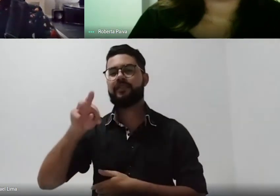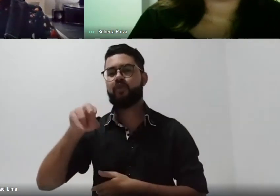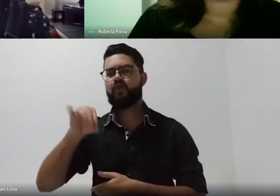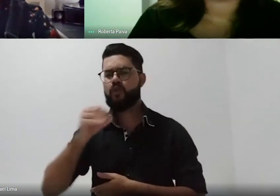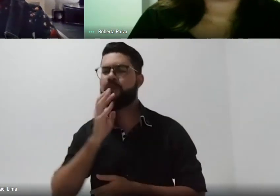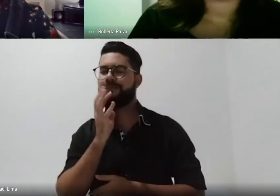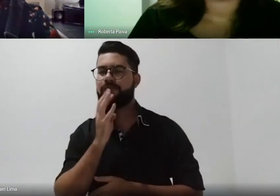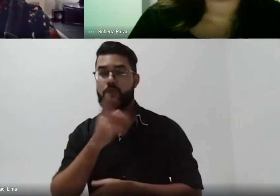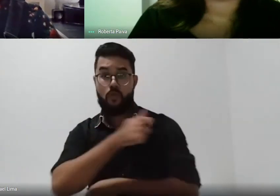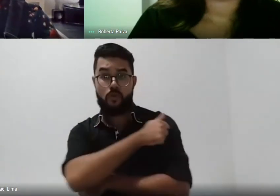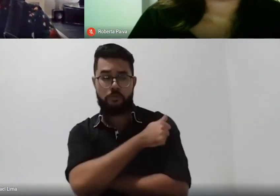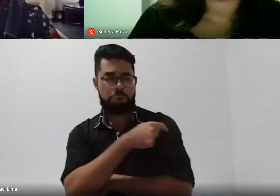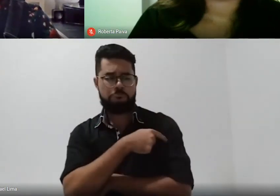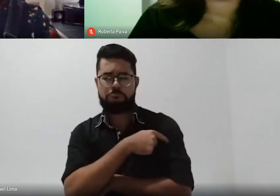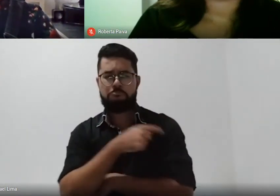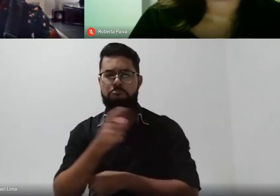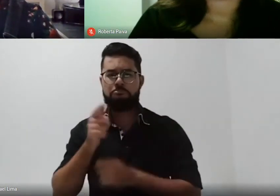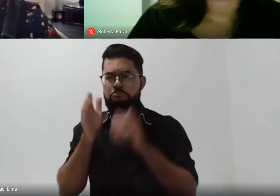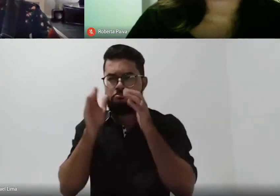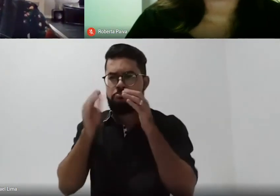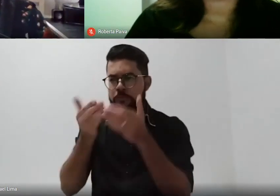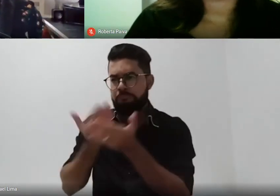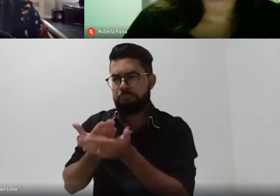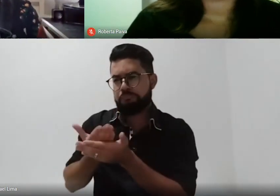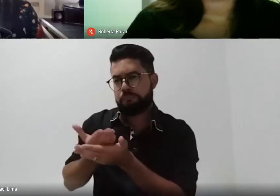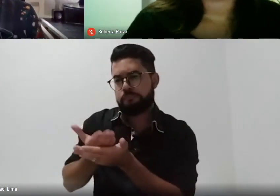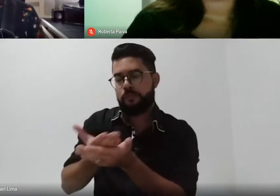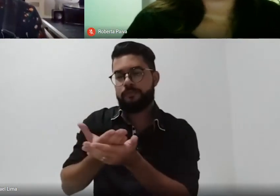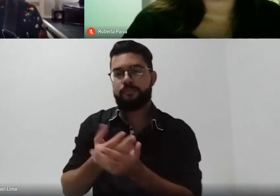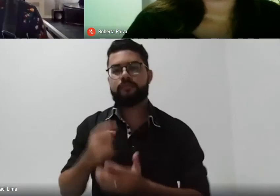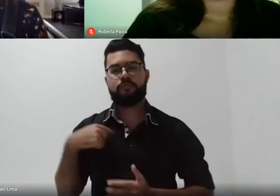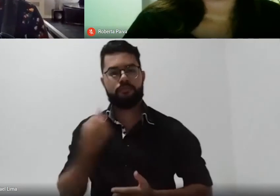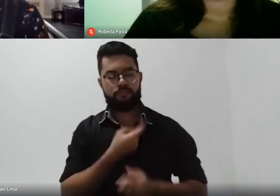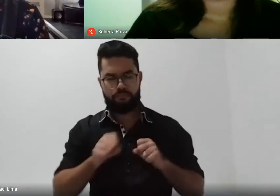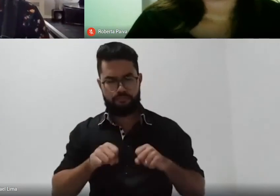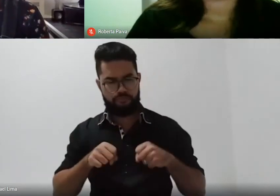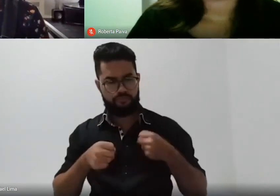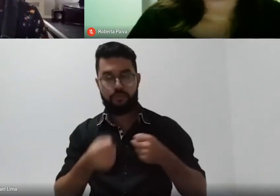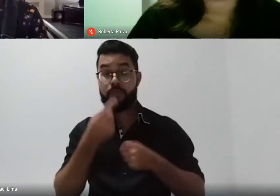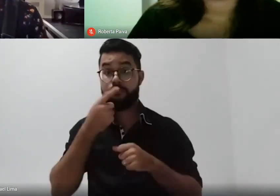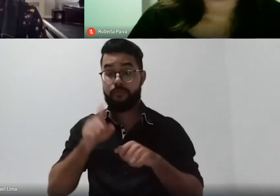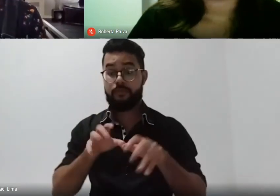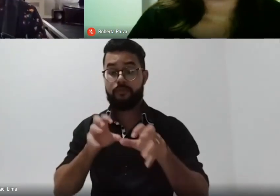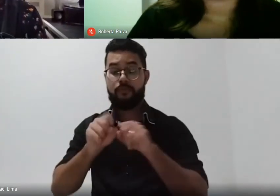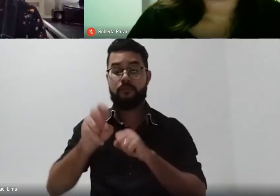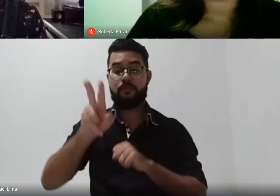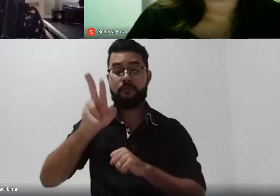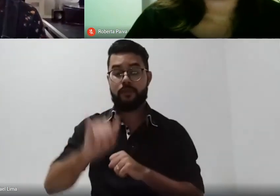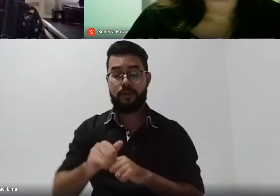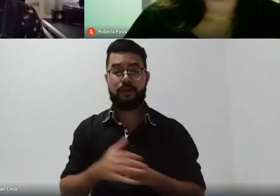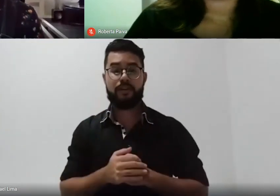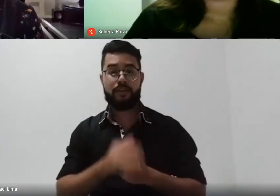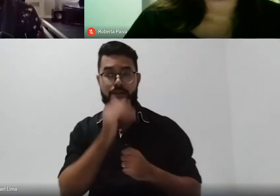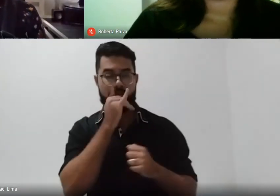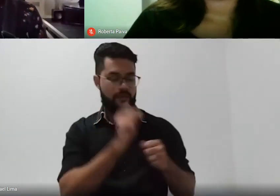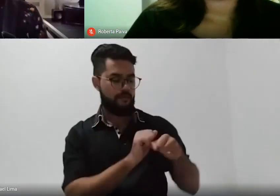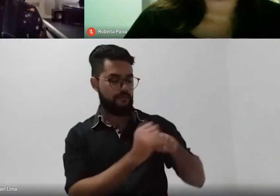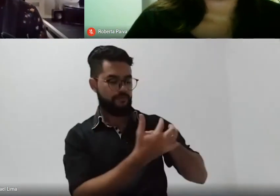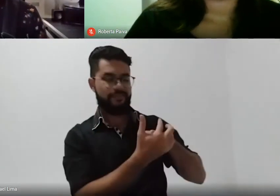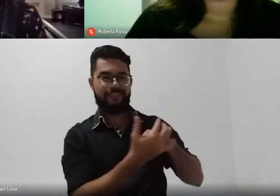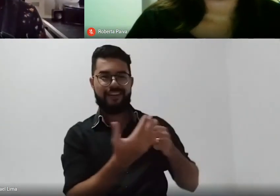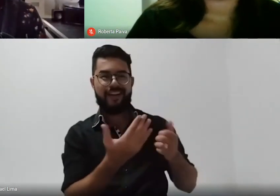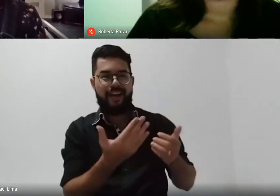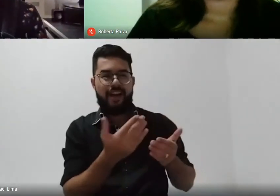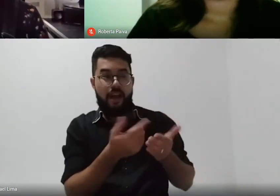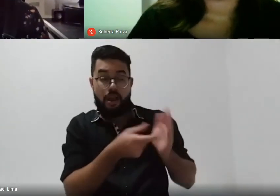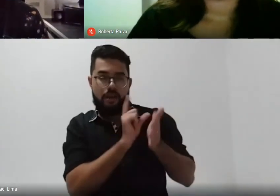dedicado. E estamos aí, né? A gente está concluindo, né? Antes da pandemia, a gente começou o trabalho final dele. Ele